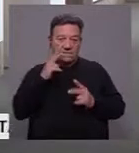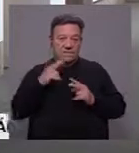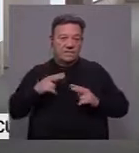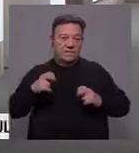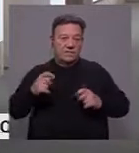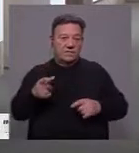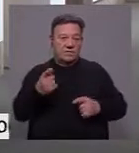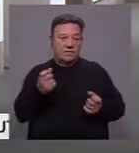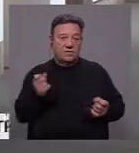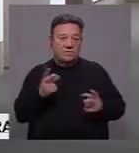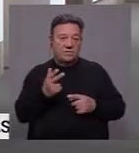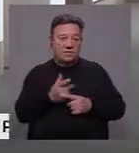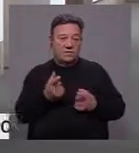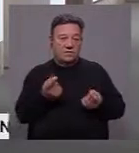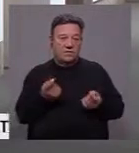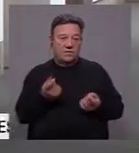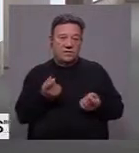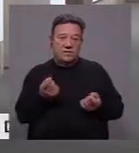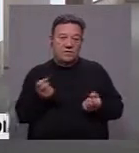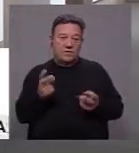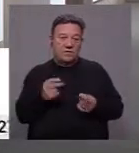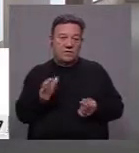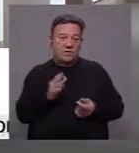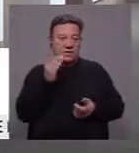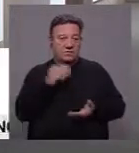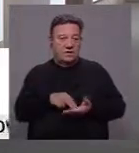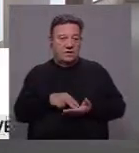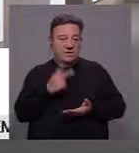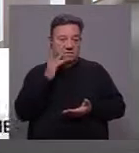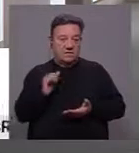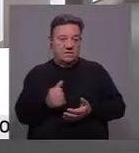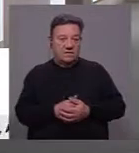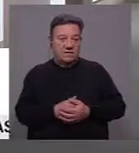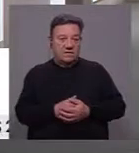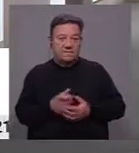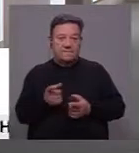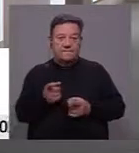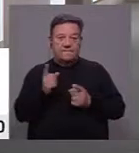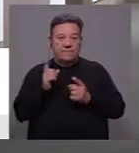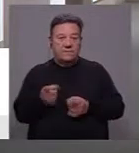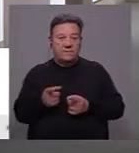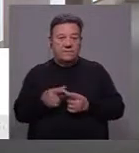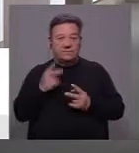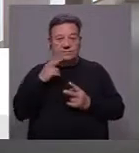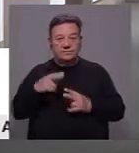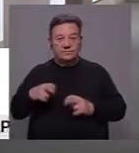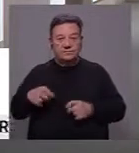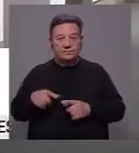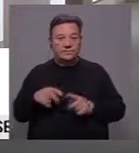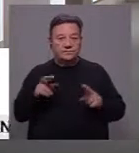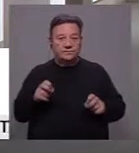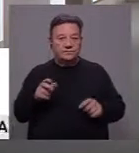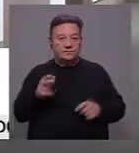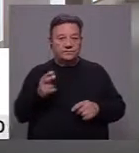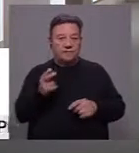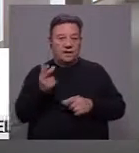descobre uma nova arte, uma nova maneira de estar na vida e começa a explorar a questão da